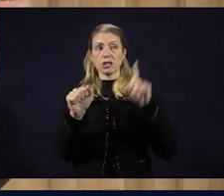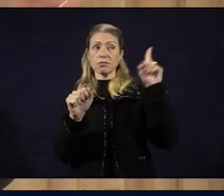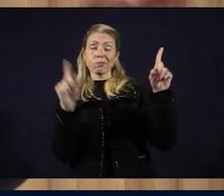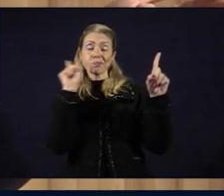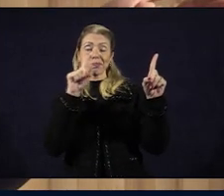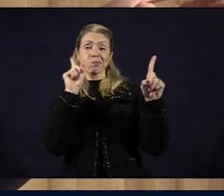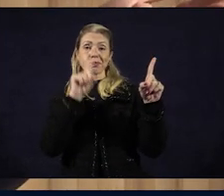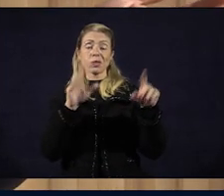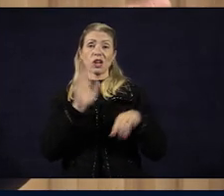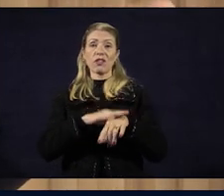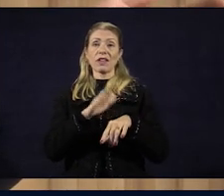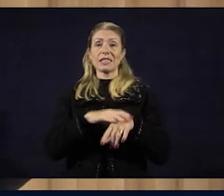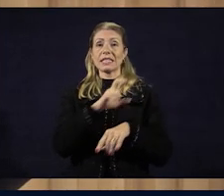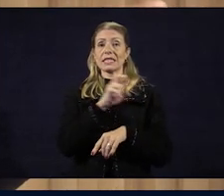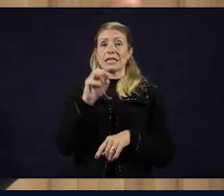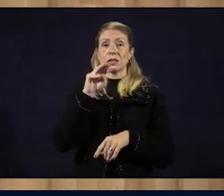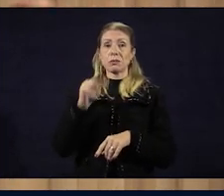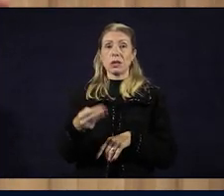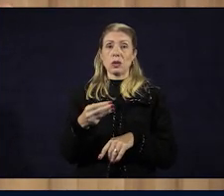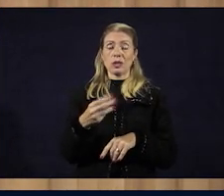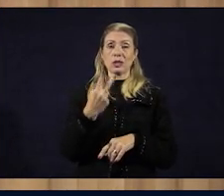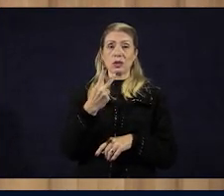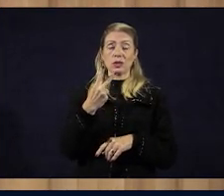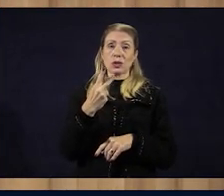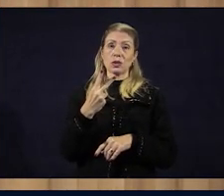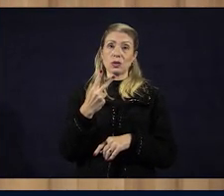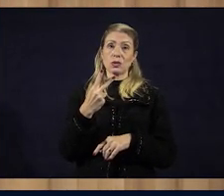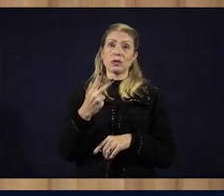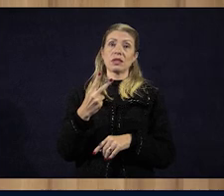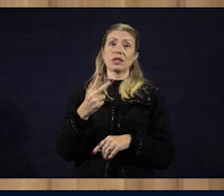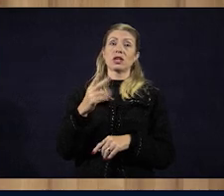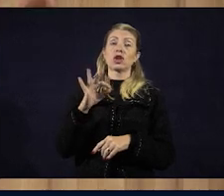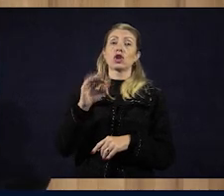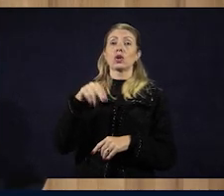produtos 500 milhões de toneladas, mas só conseguem exportar